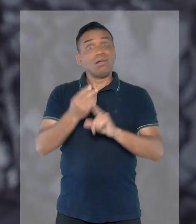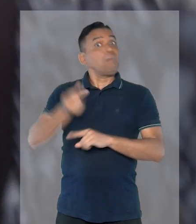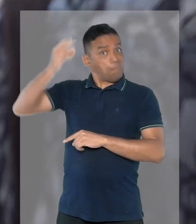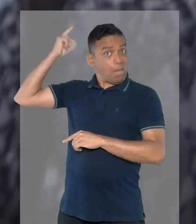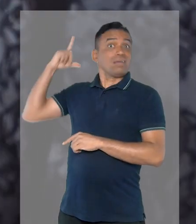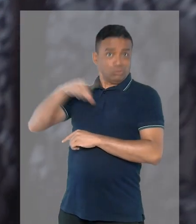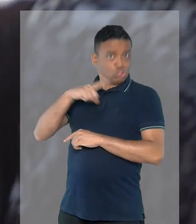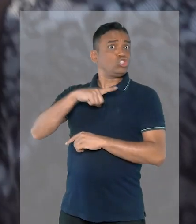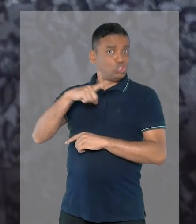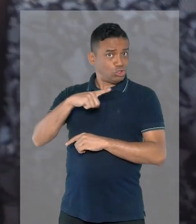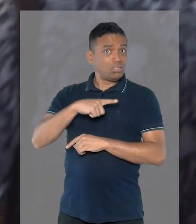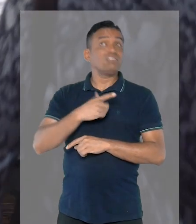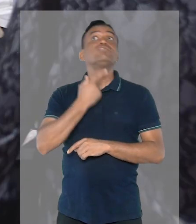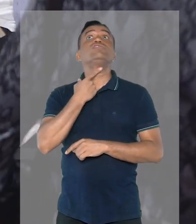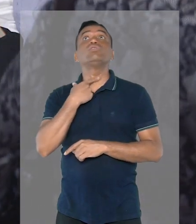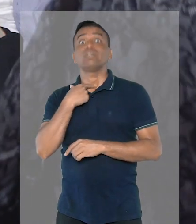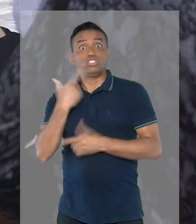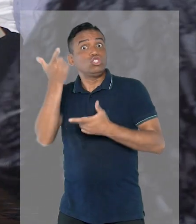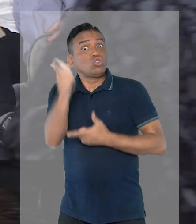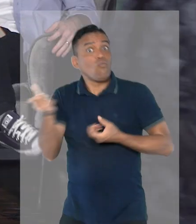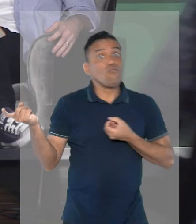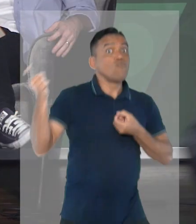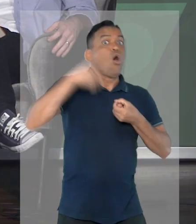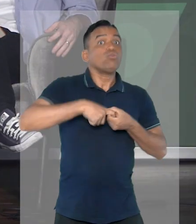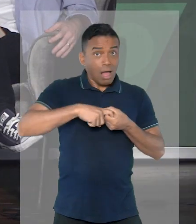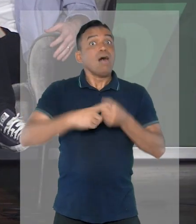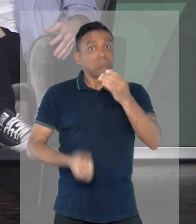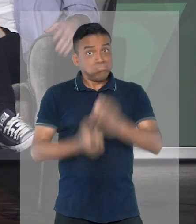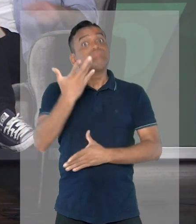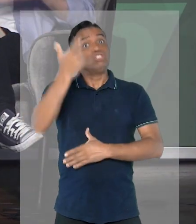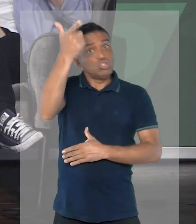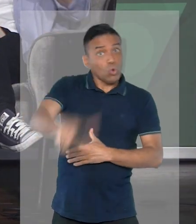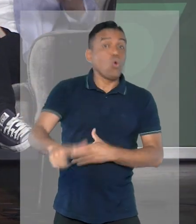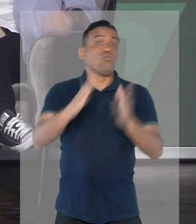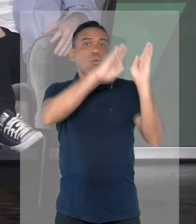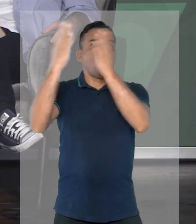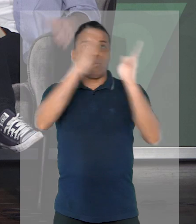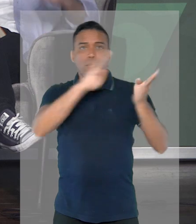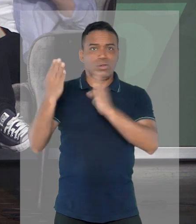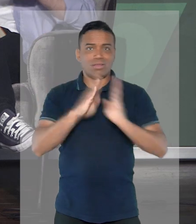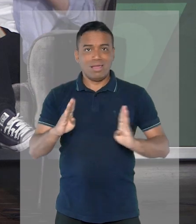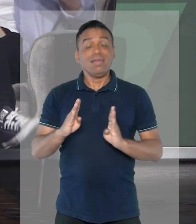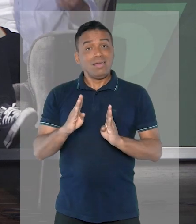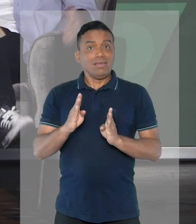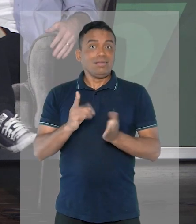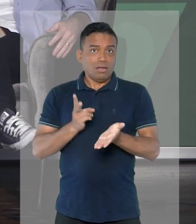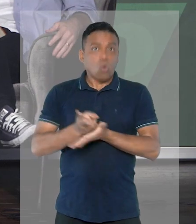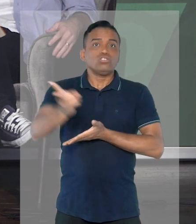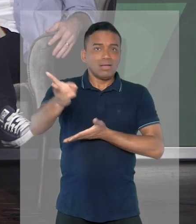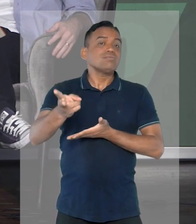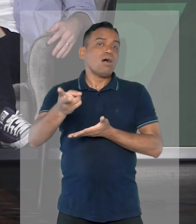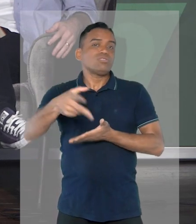gente faz votos que ela volte a ter biblioteca, né? Tomara que volte com a mudança, na verdade, com a permanência